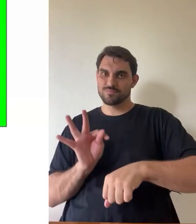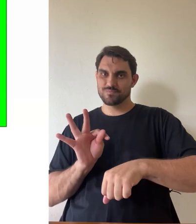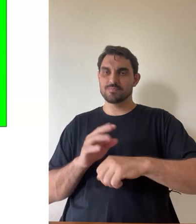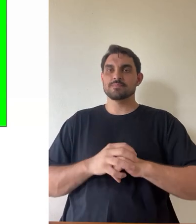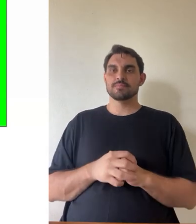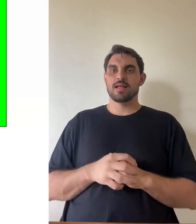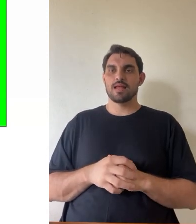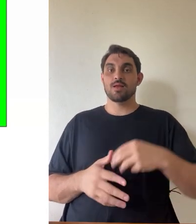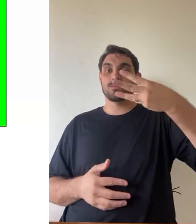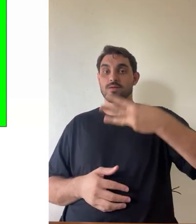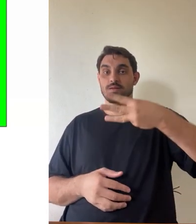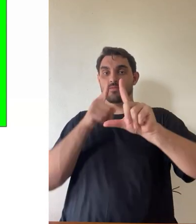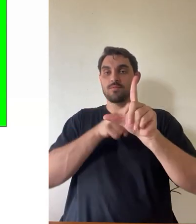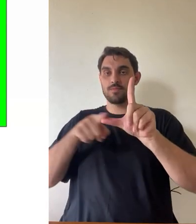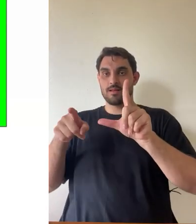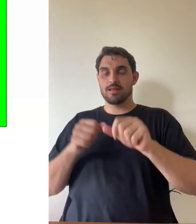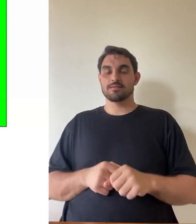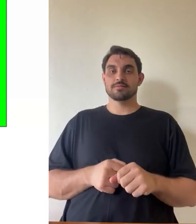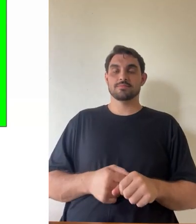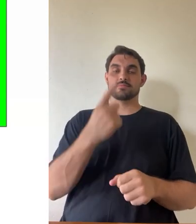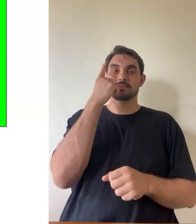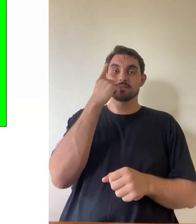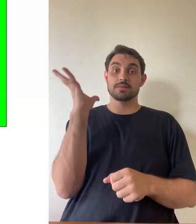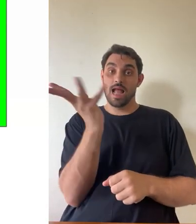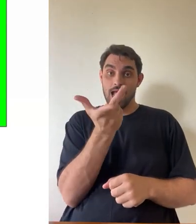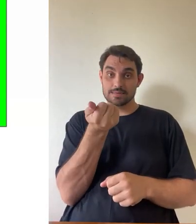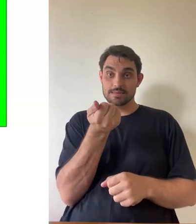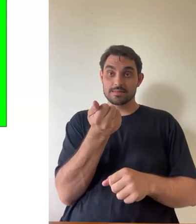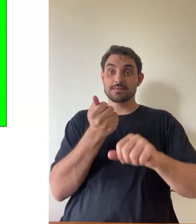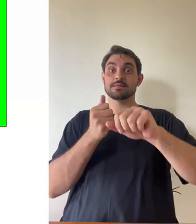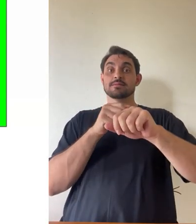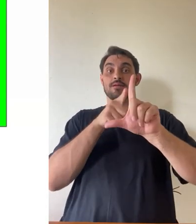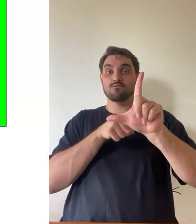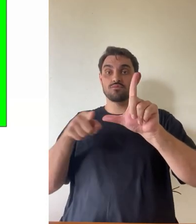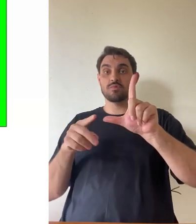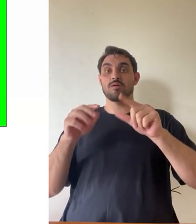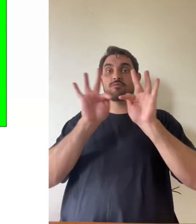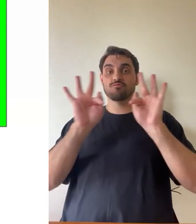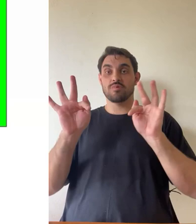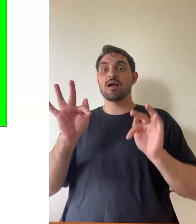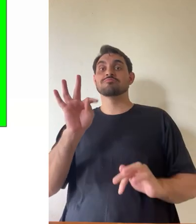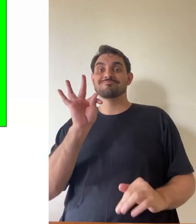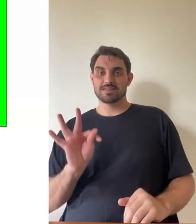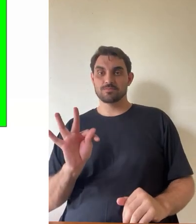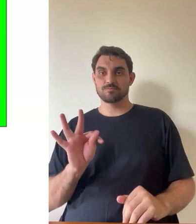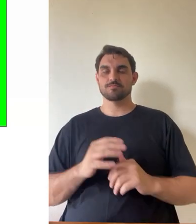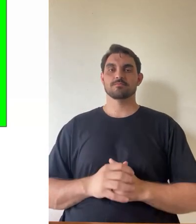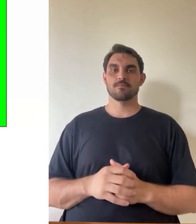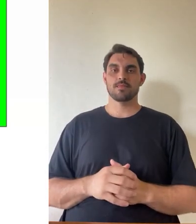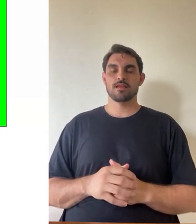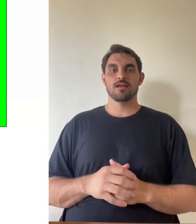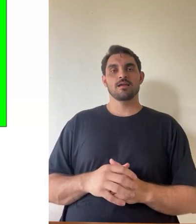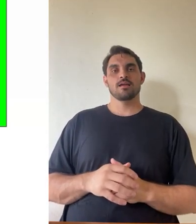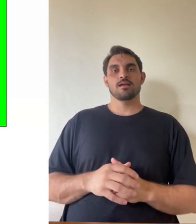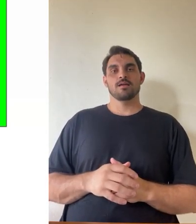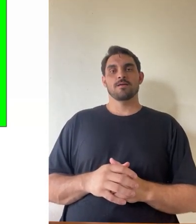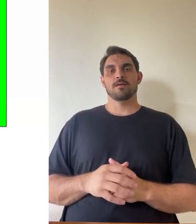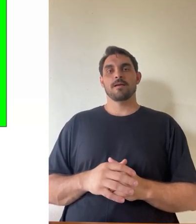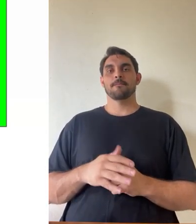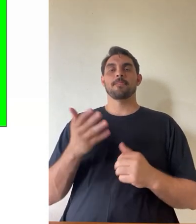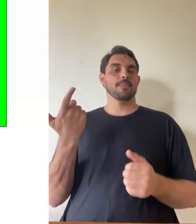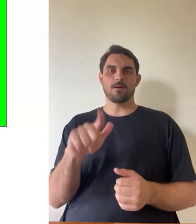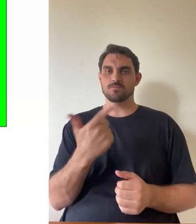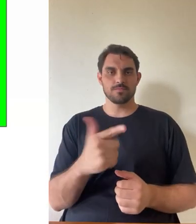do tempo. E o terceiro, o da aceleração em função do tempo. Apesar de não termos